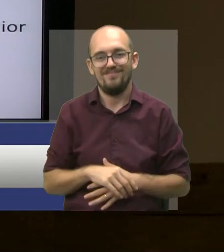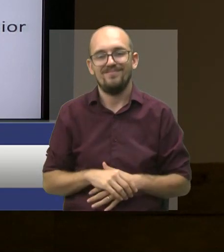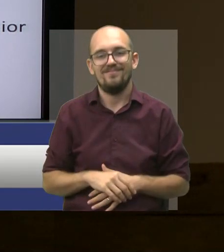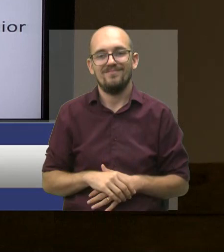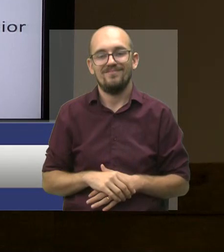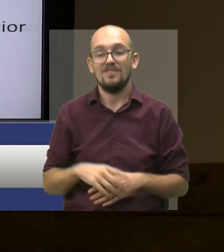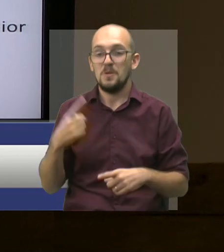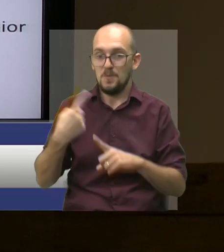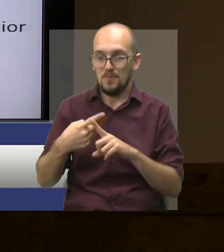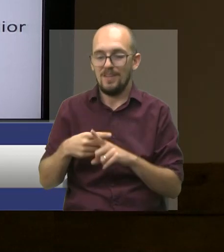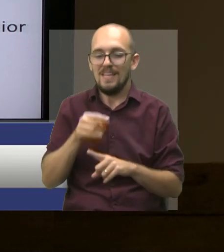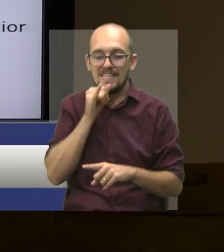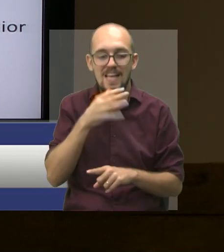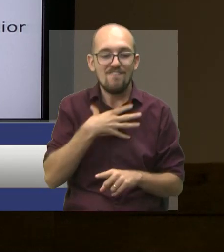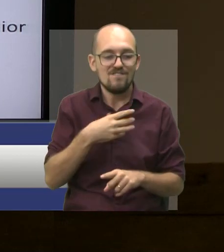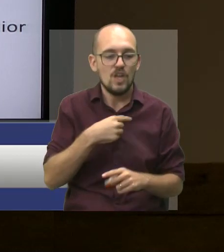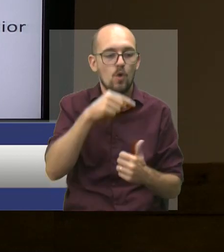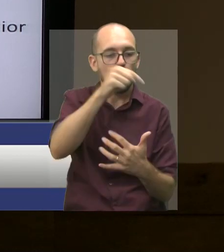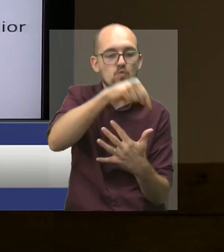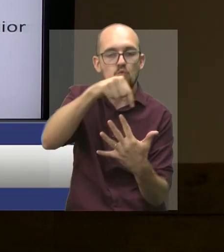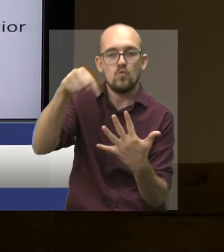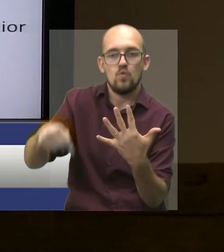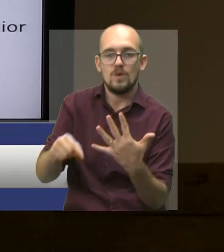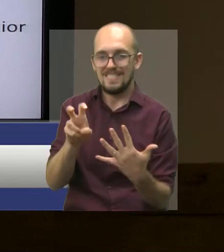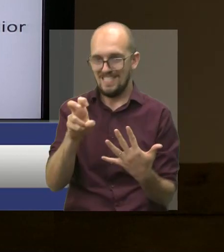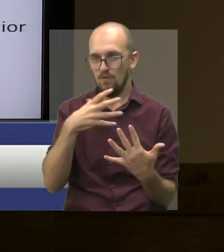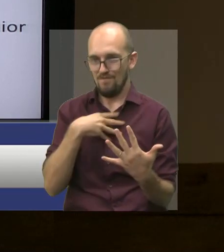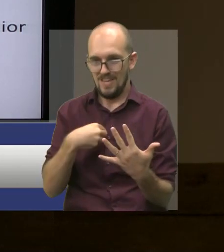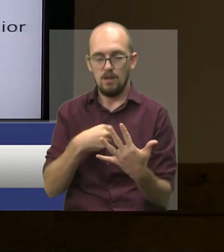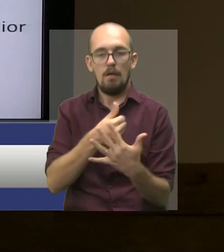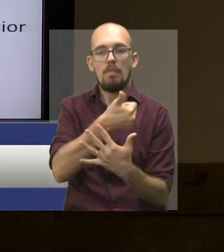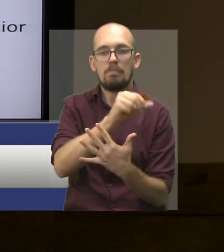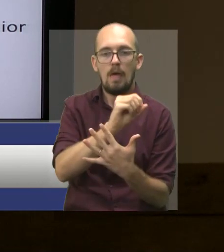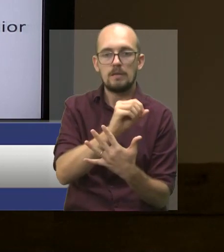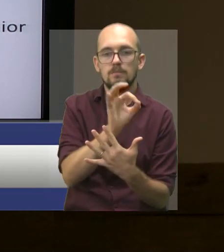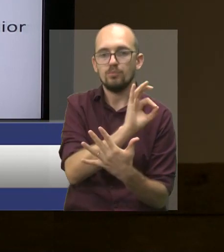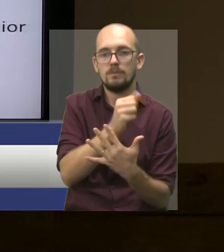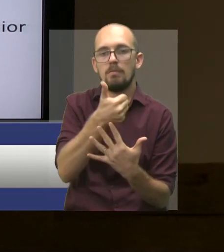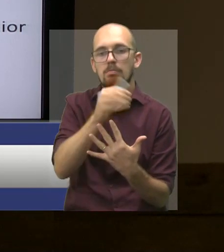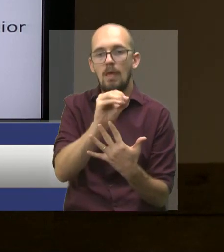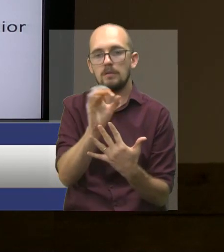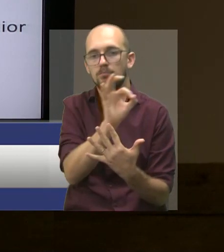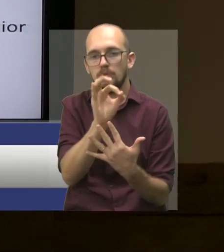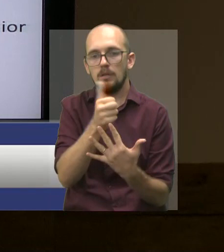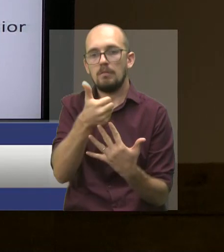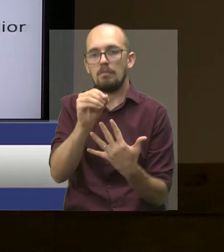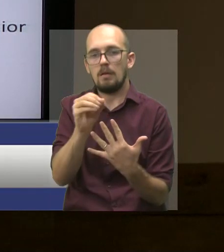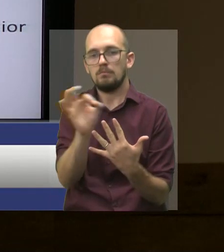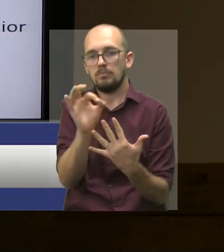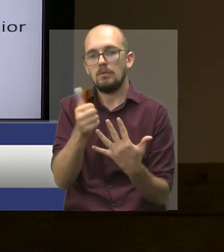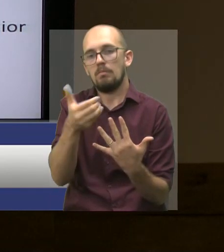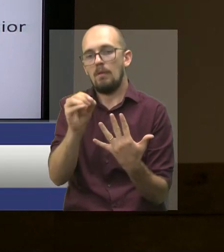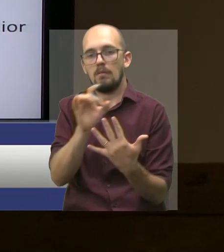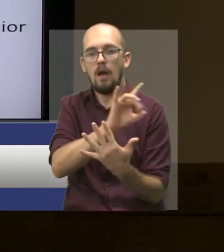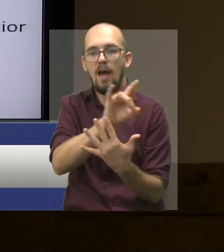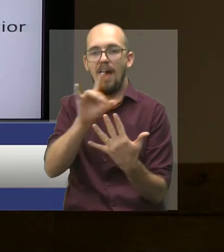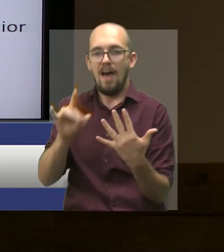Porque 10% aumentando para cada um, então precisa de 5 dependentes aí nessa modalidade de